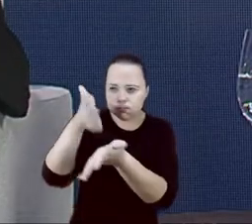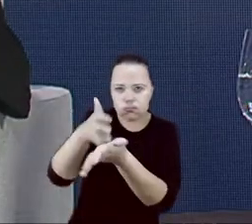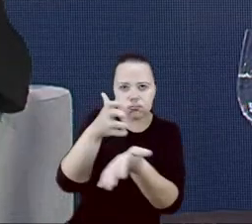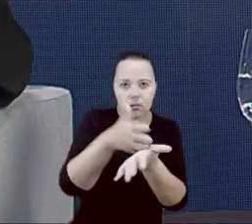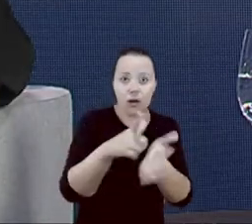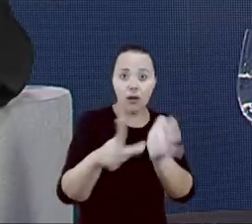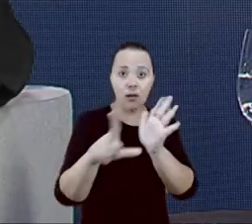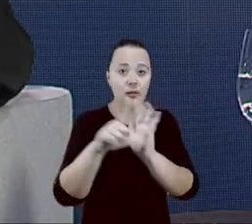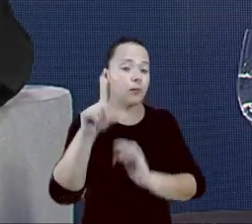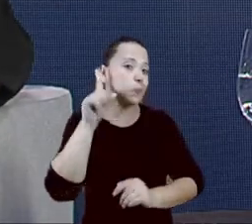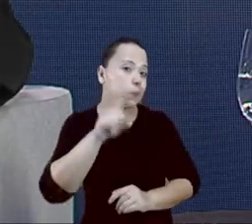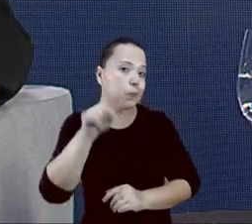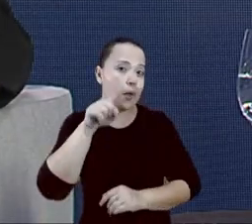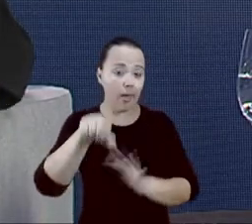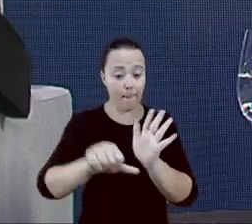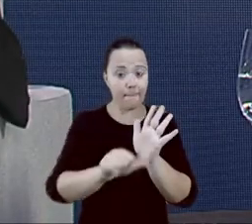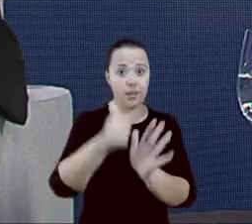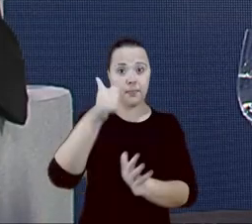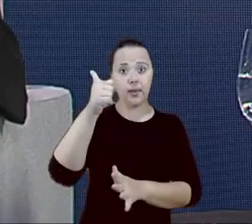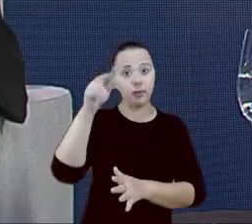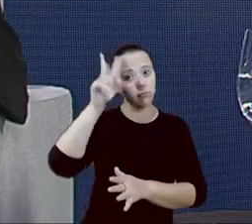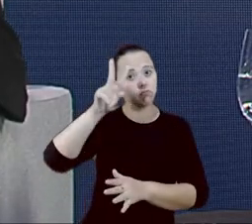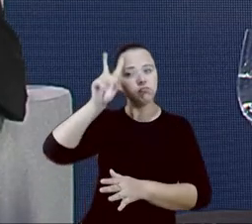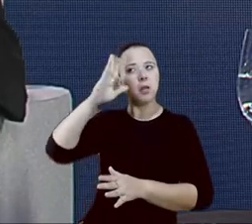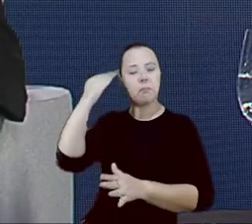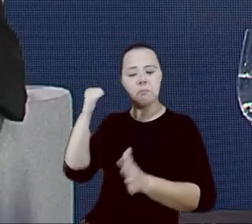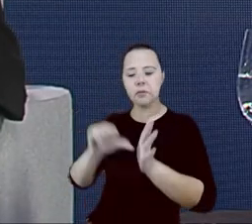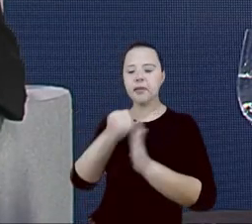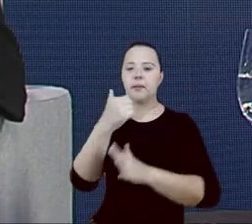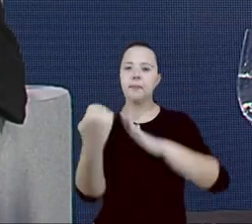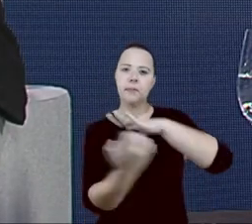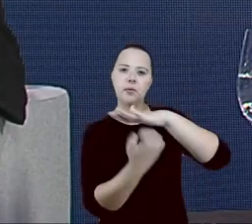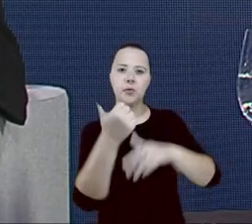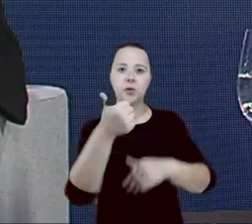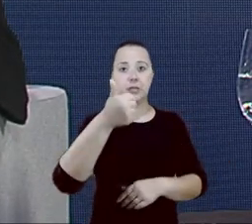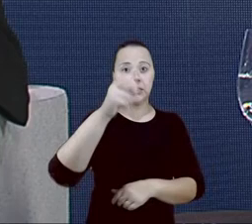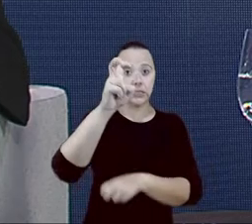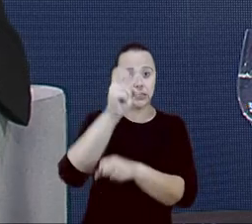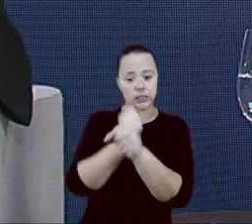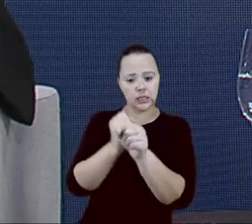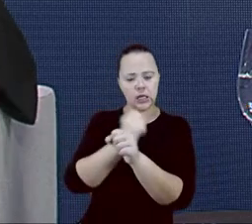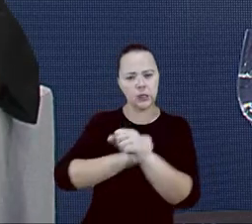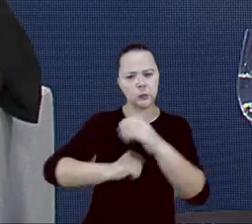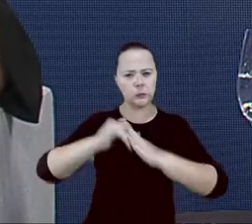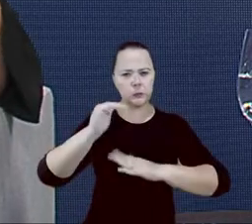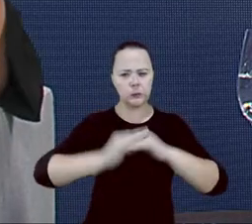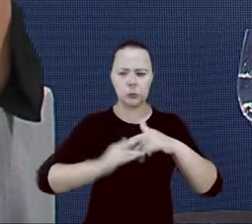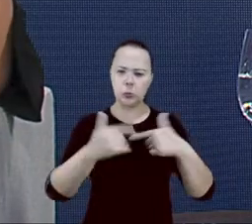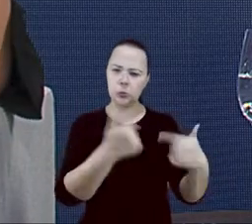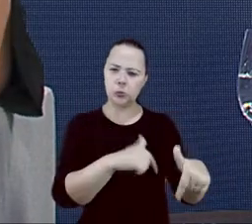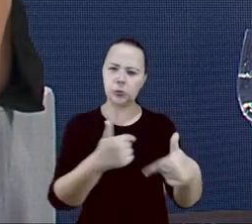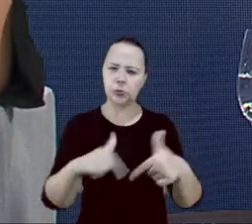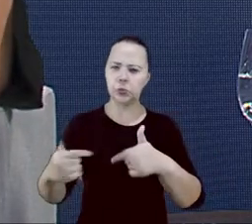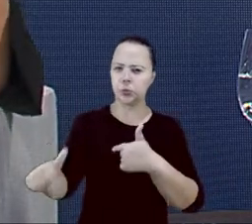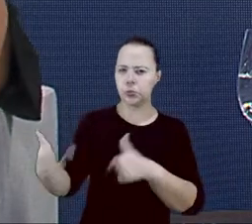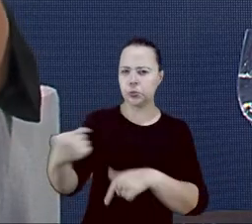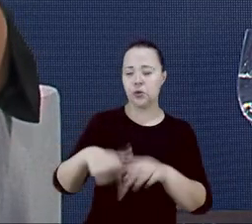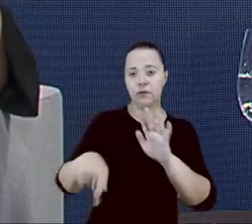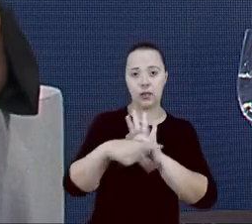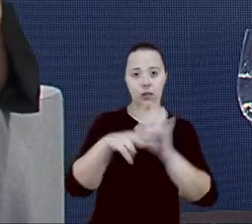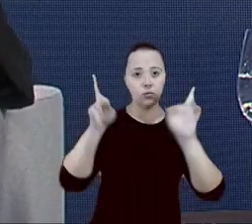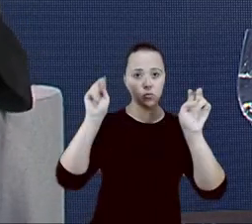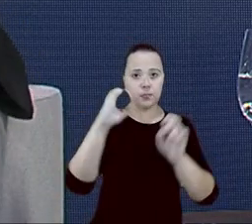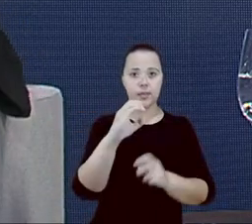que eu presencio pelo menos na indústria Tô há 15 anos em açoite de crédito onde você tem